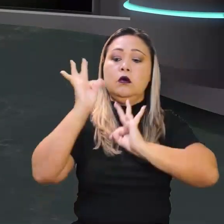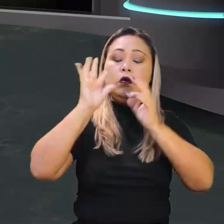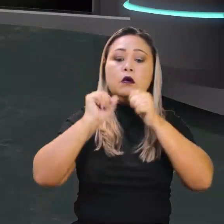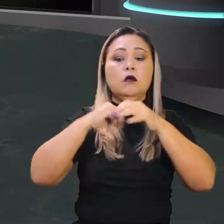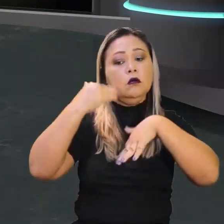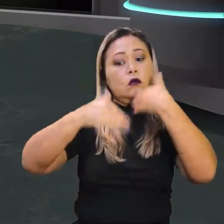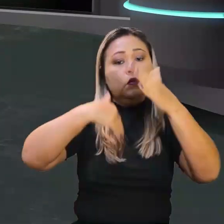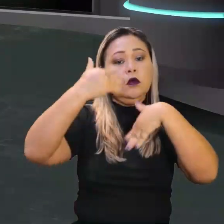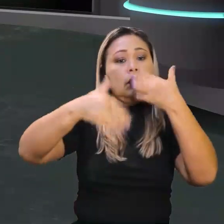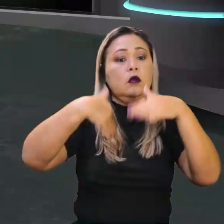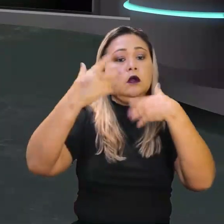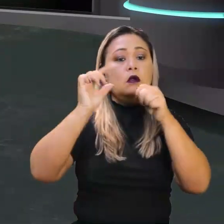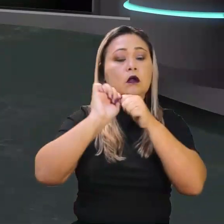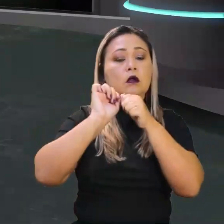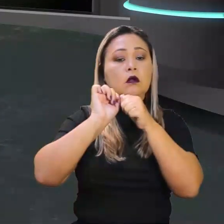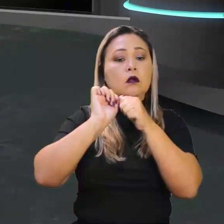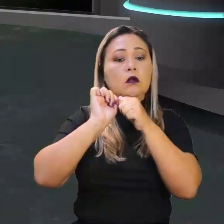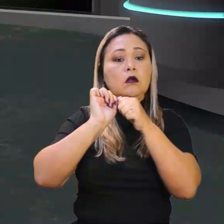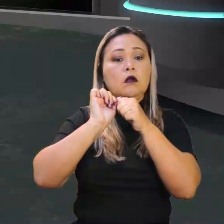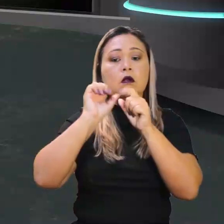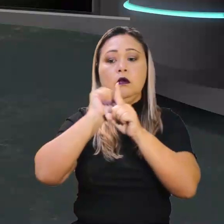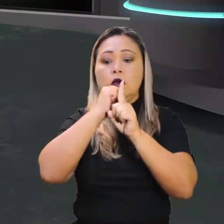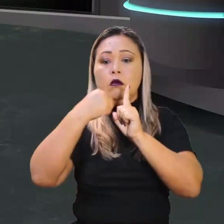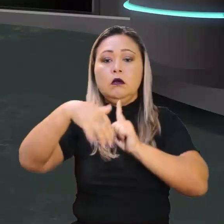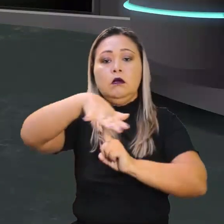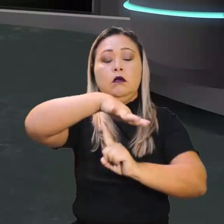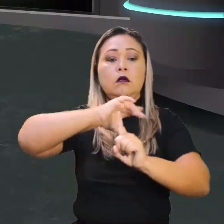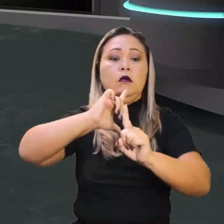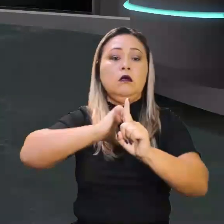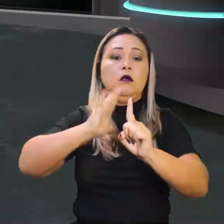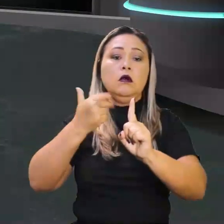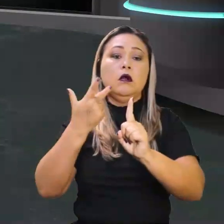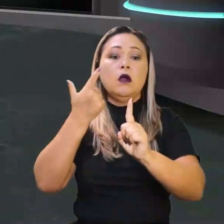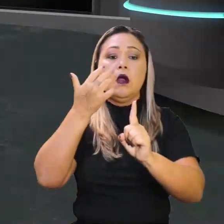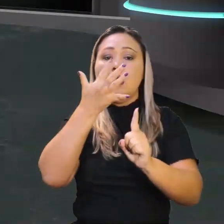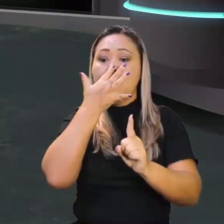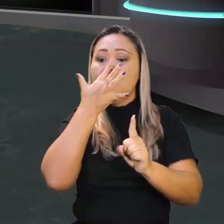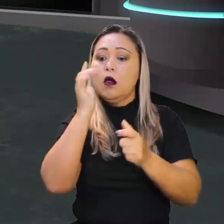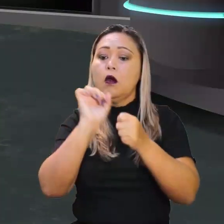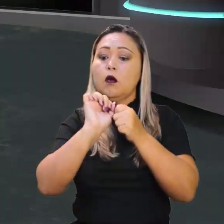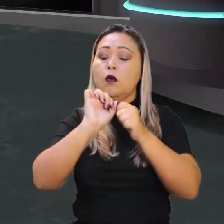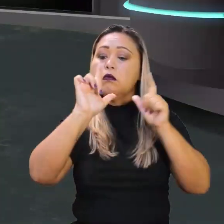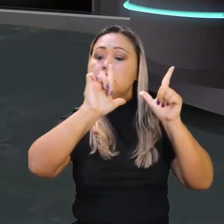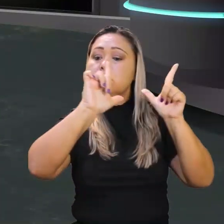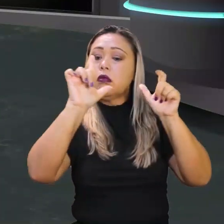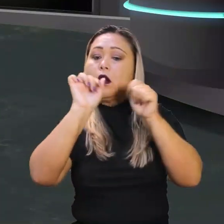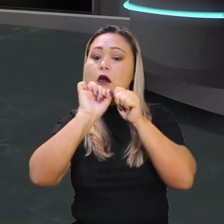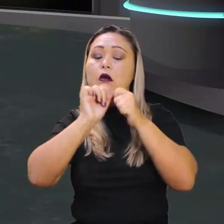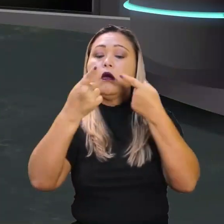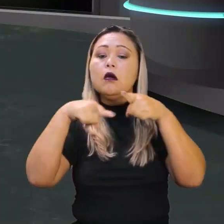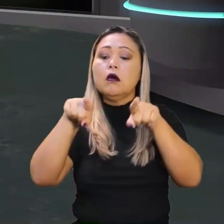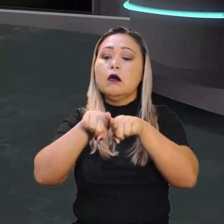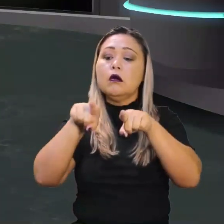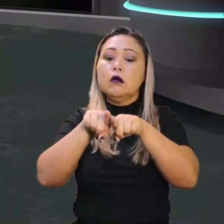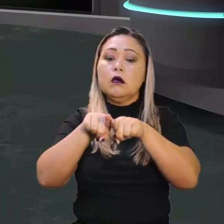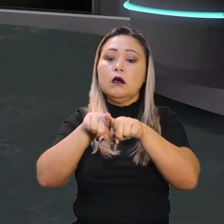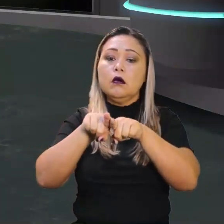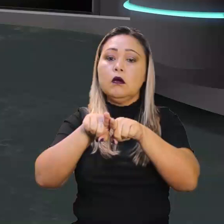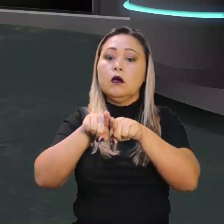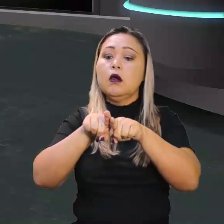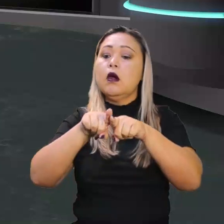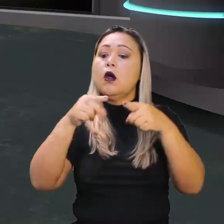o avanço da sociedade. Então, como nós observamos ali na obra, eles também rompem aí com